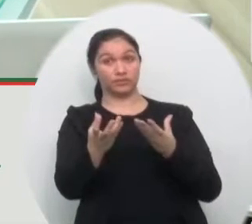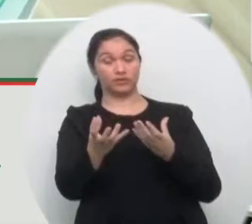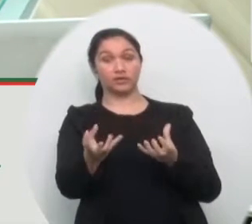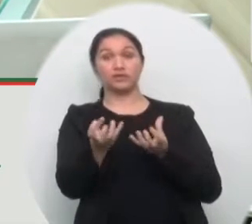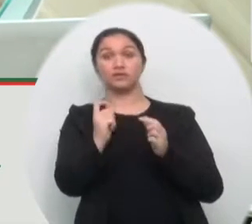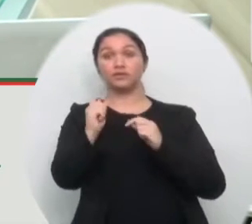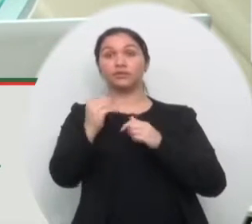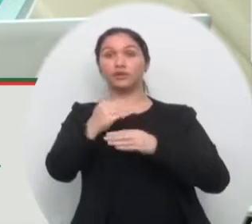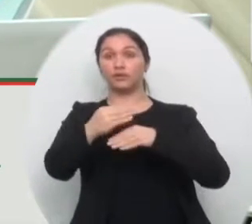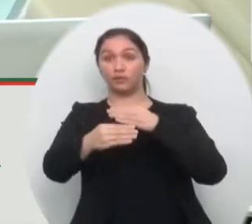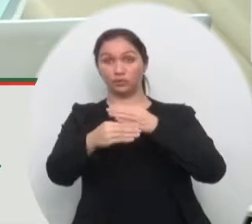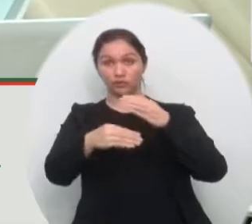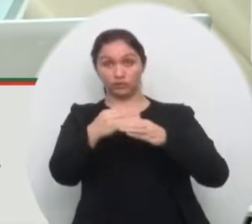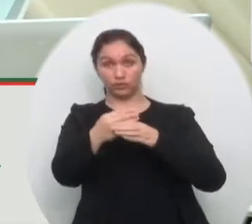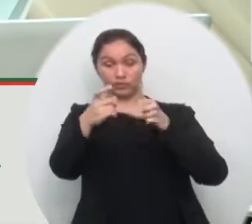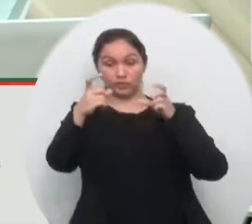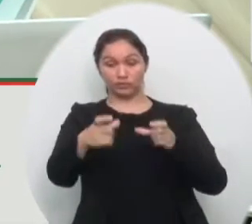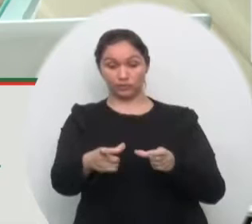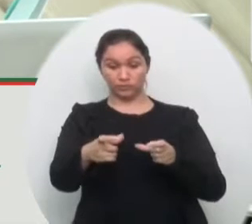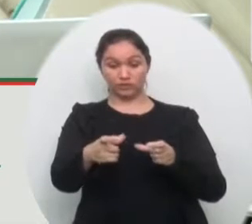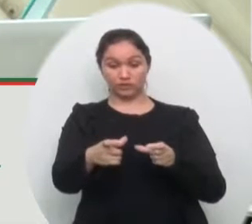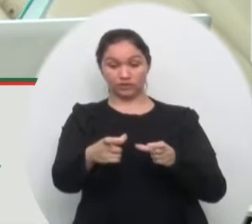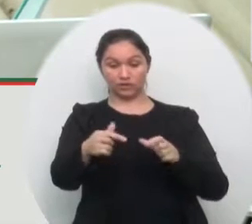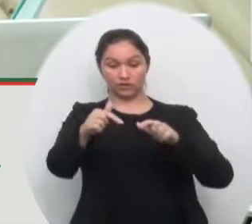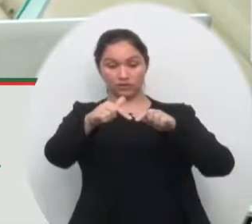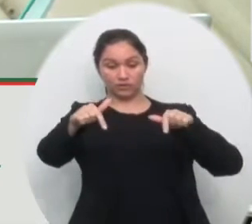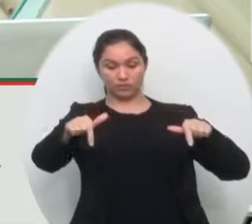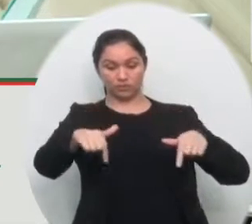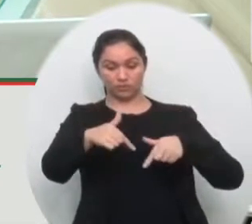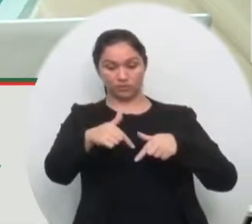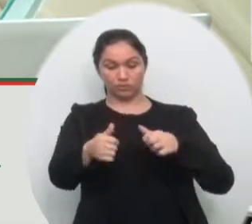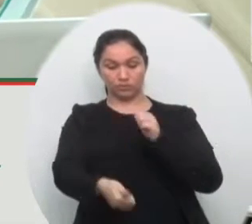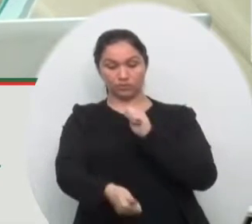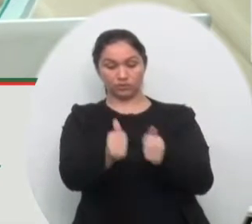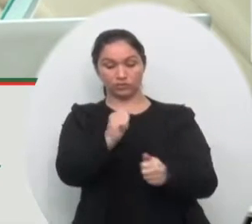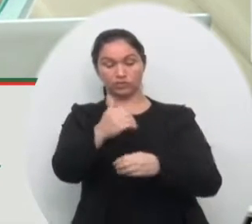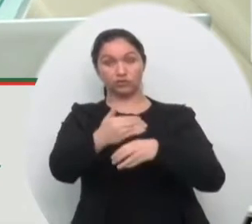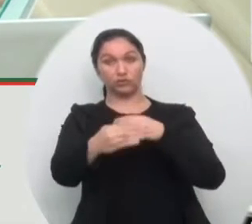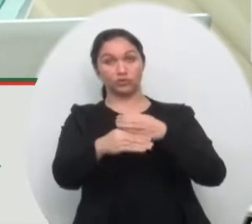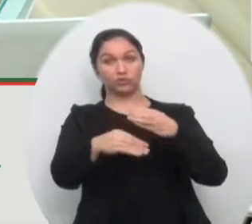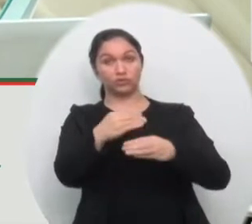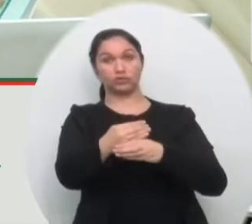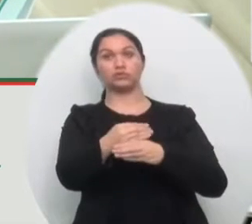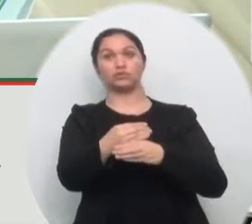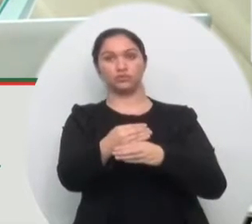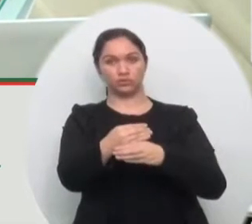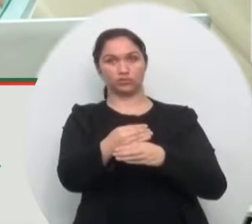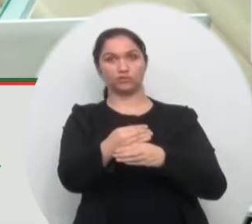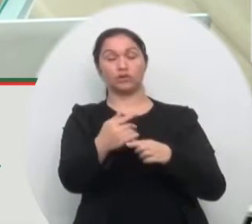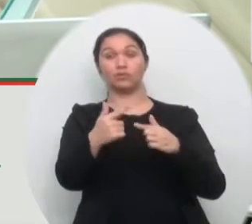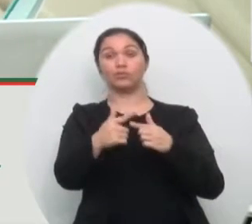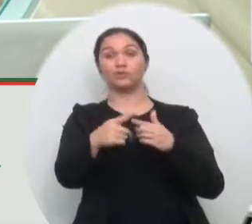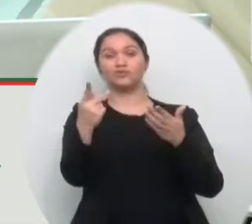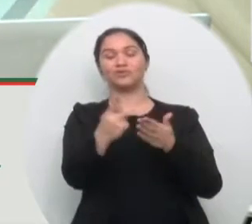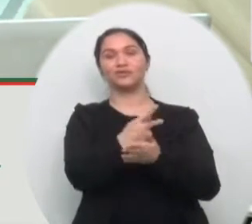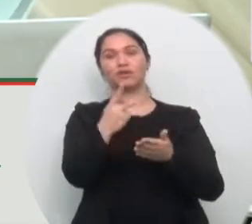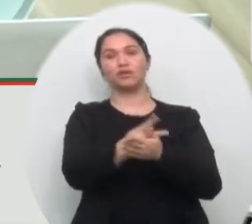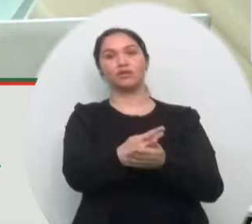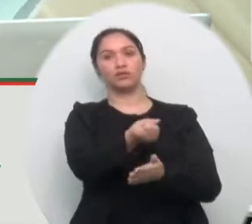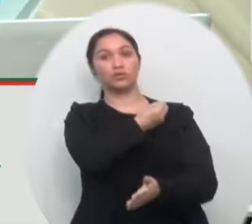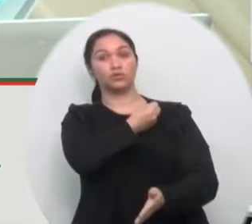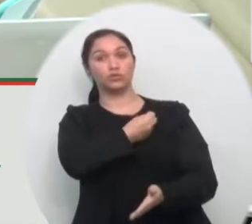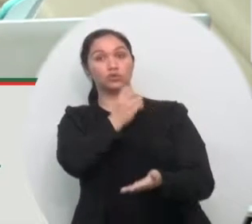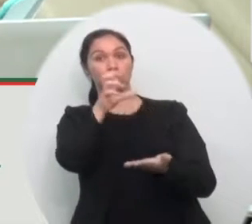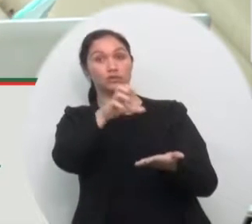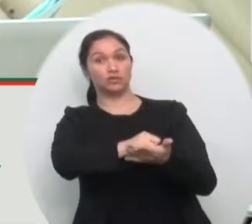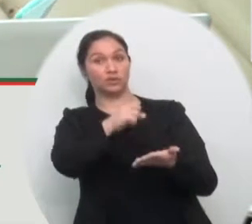construção de um ginásio de esportes no bairro Santa Luzia, haja vista que a lei anterior apresentou erro material na identificação do número da